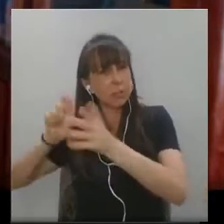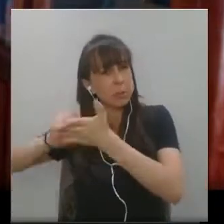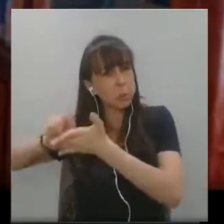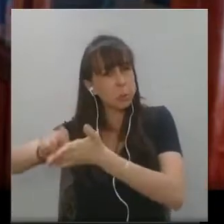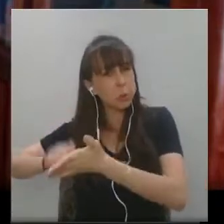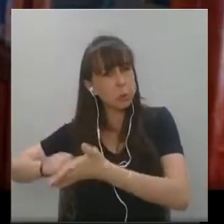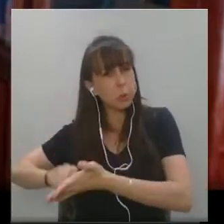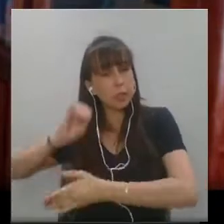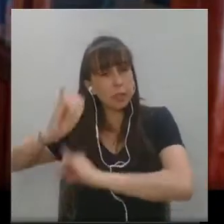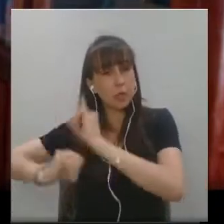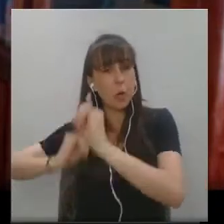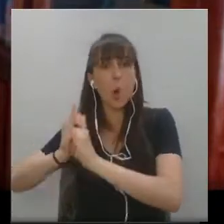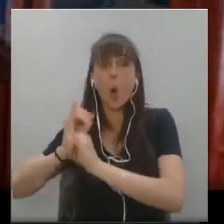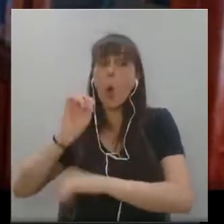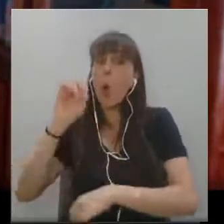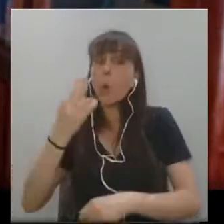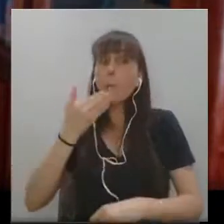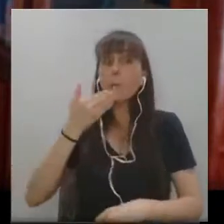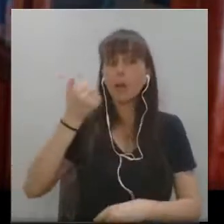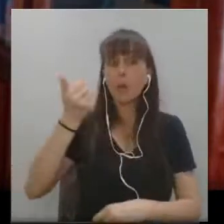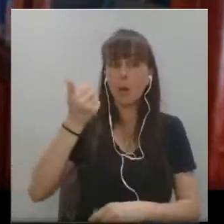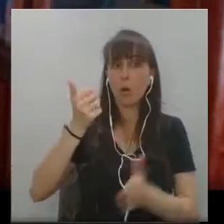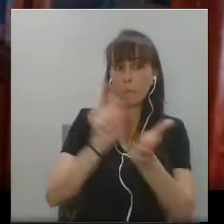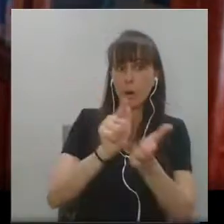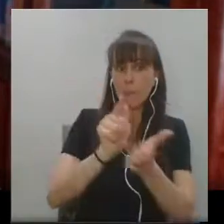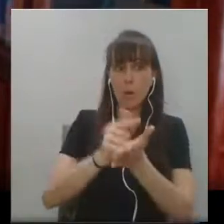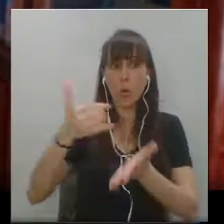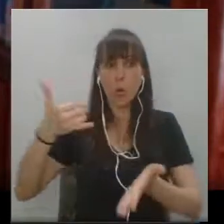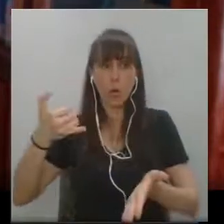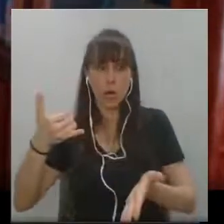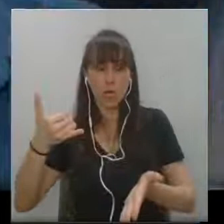Ou o ideal é caneta e papel para esse método?